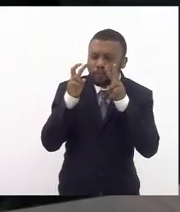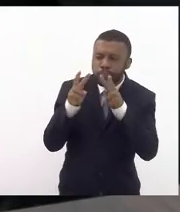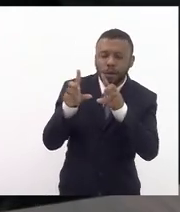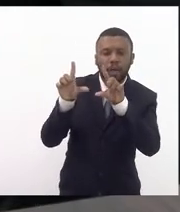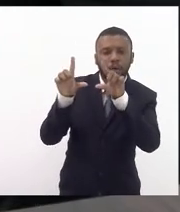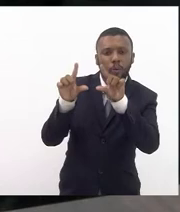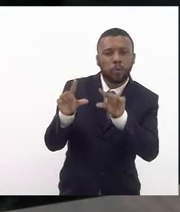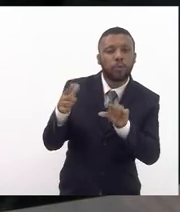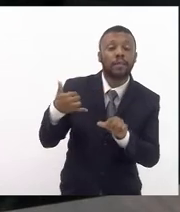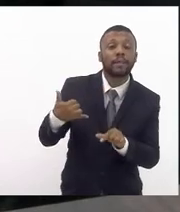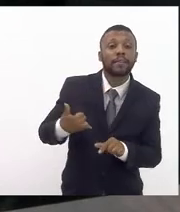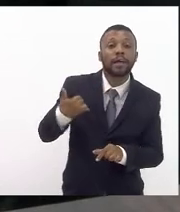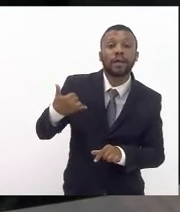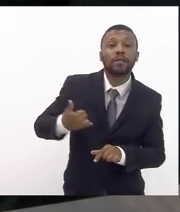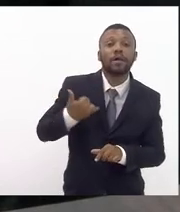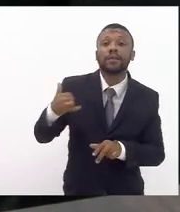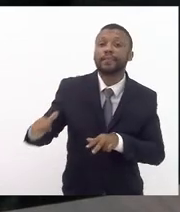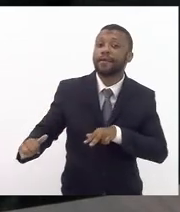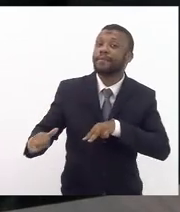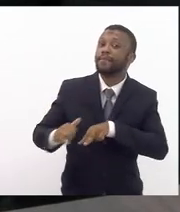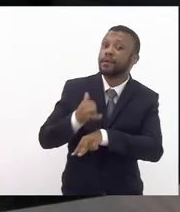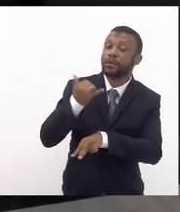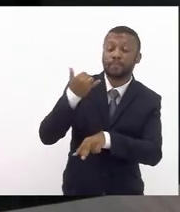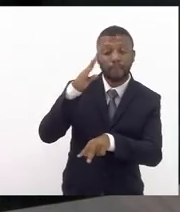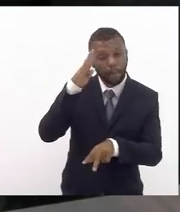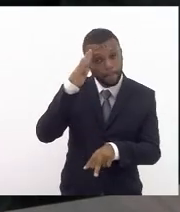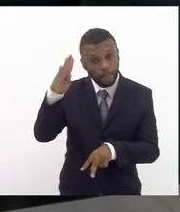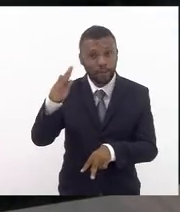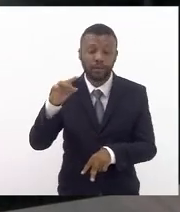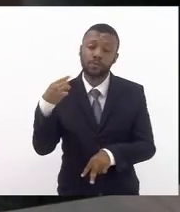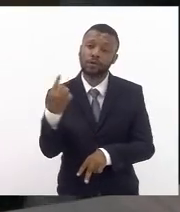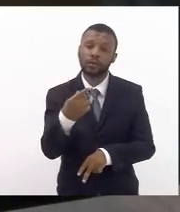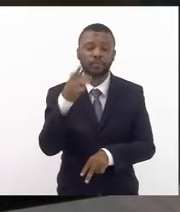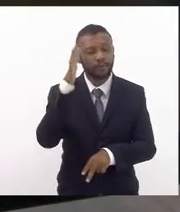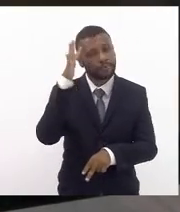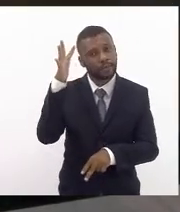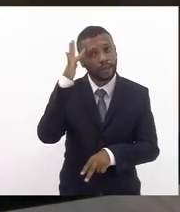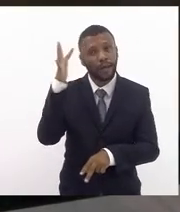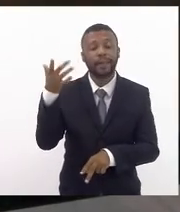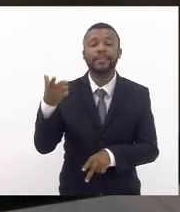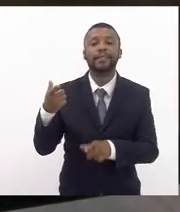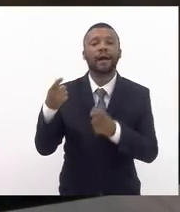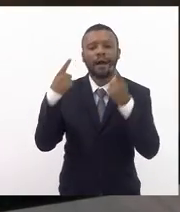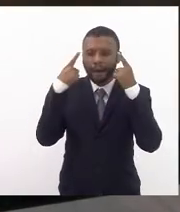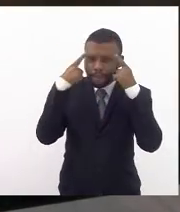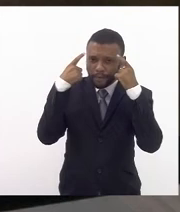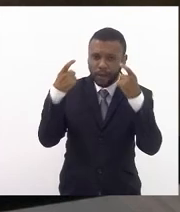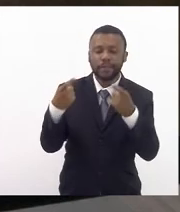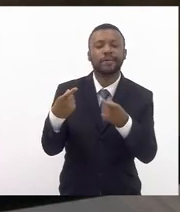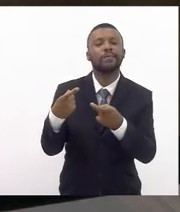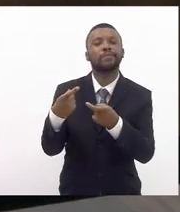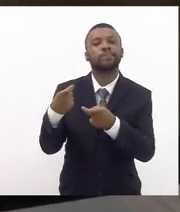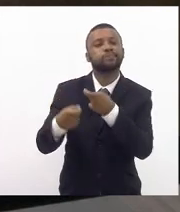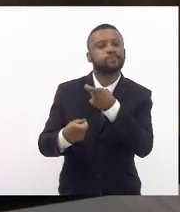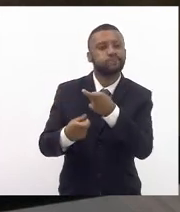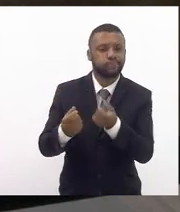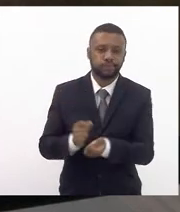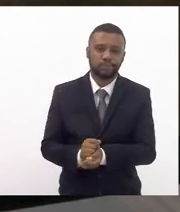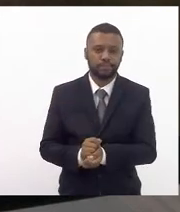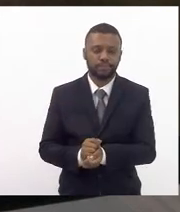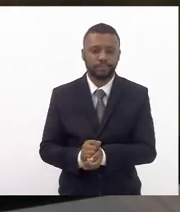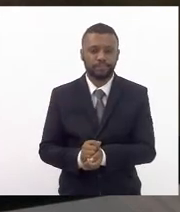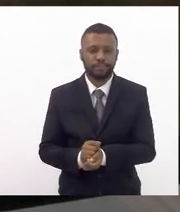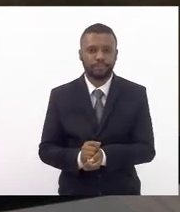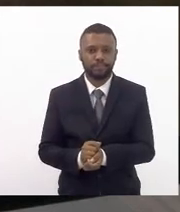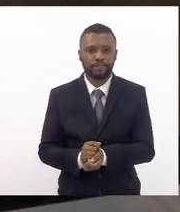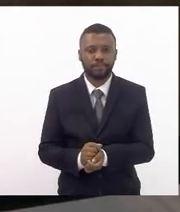idade das vítimas, sobretudo quando a gente pensar na violência sexual. Hoje pela manhã eu estava participando